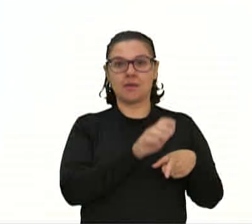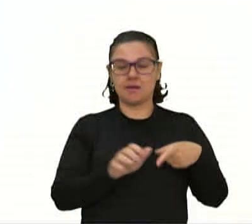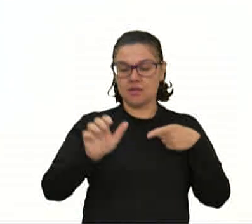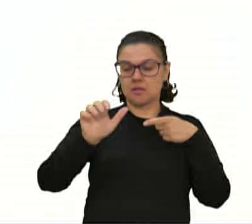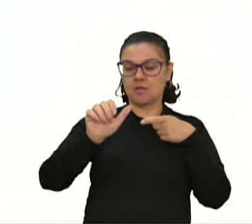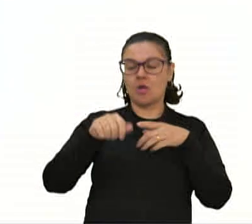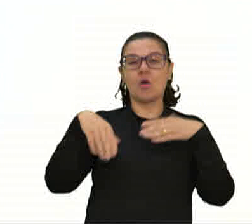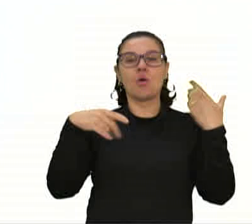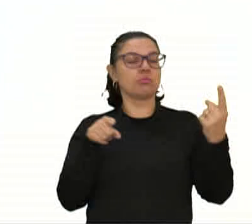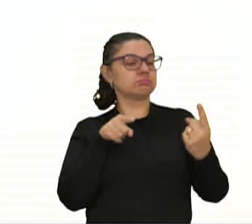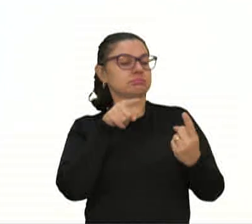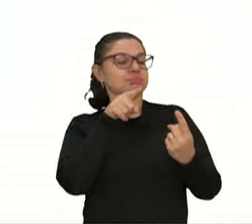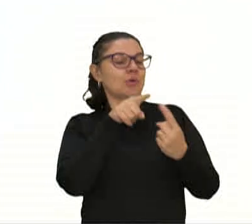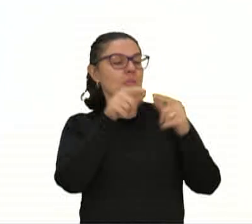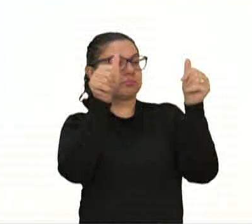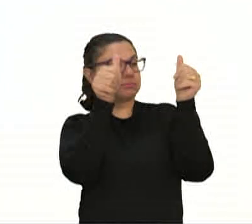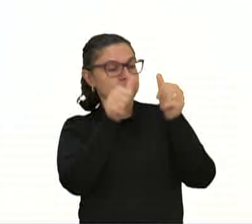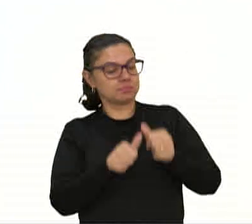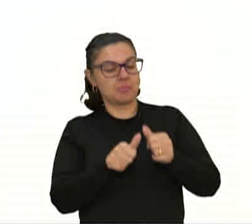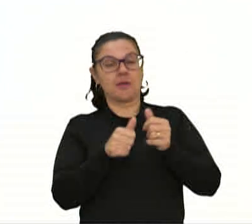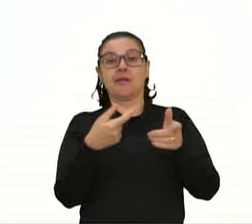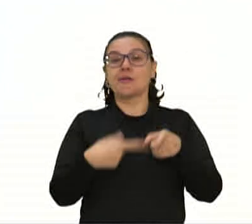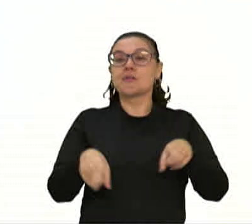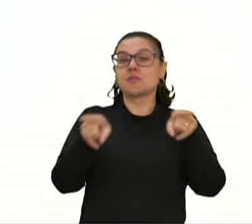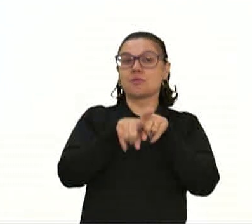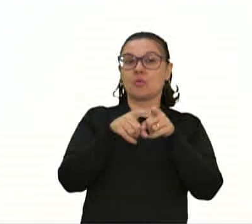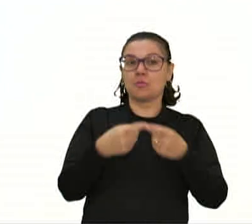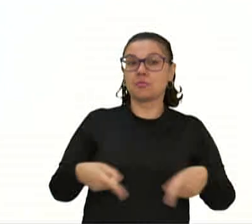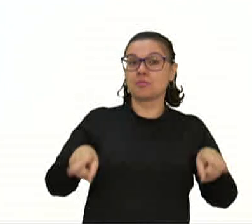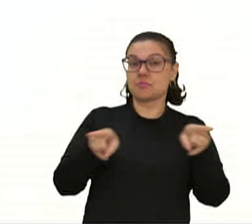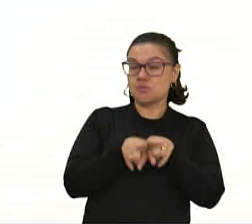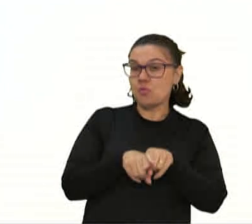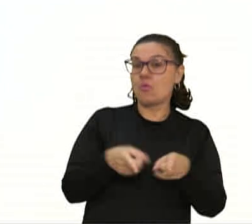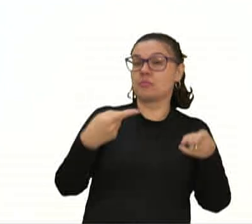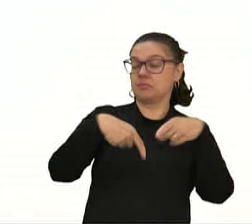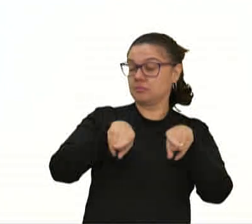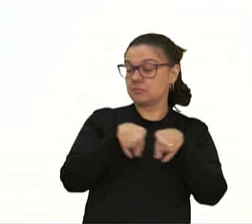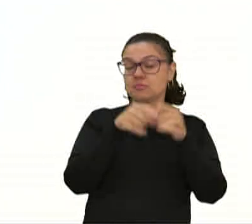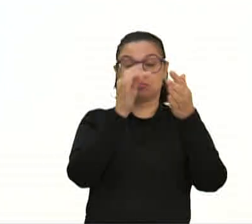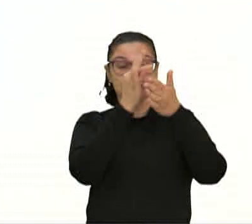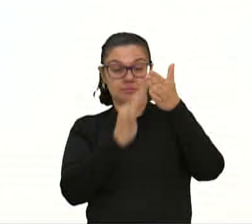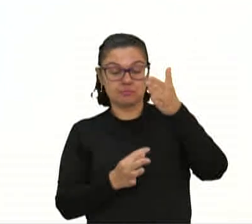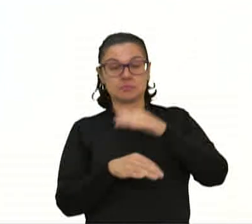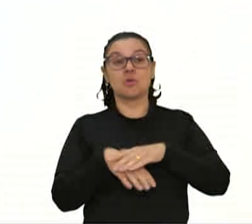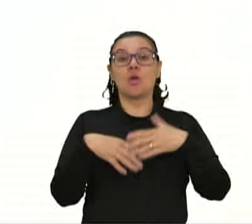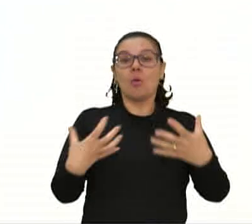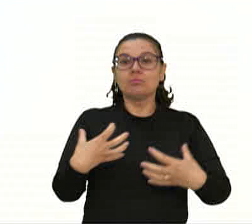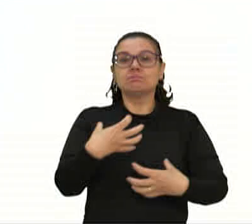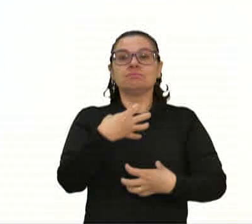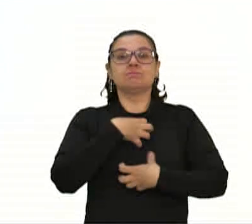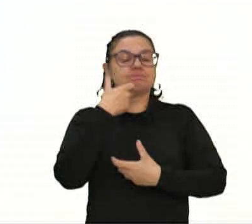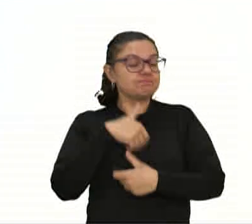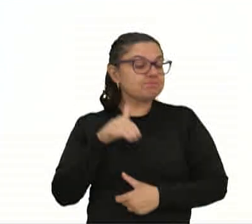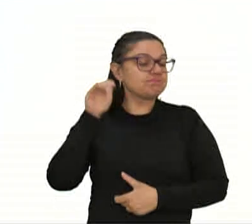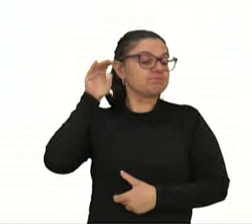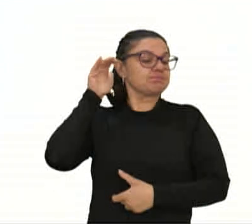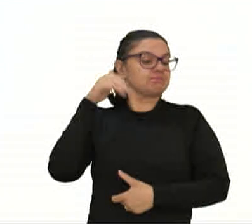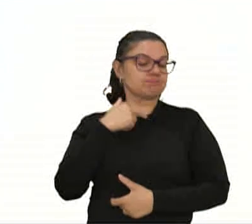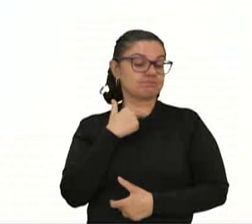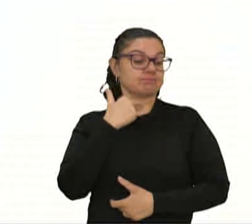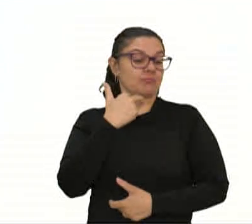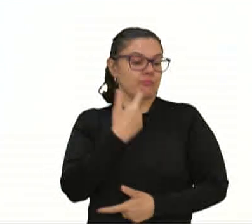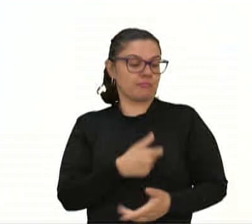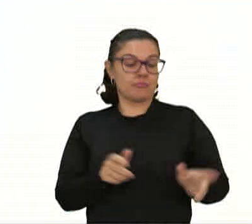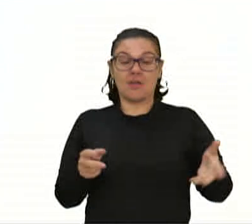o propósito estético dessa repetição insistente ao longo do texto? Que efeito acústico a anáfora